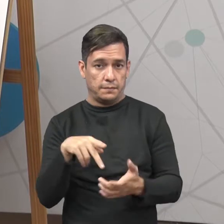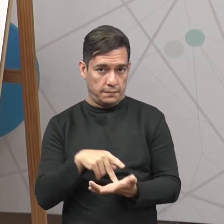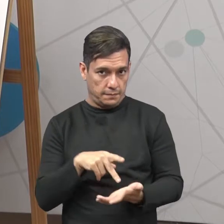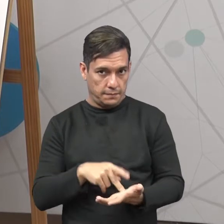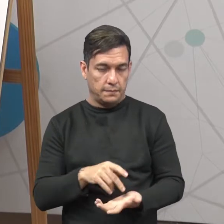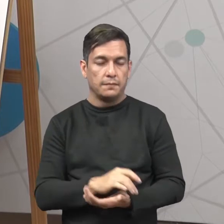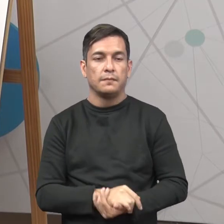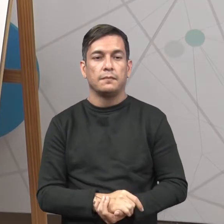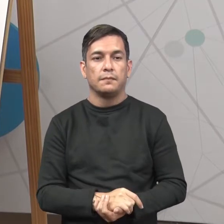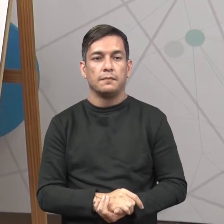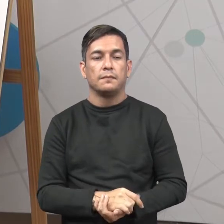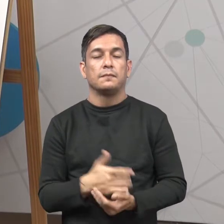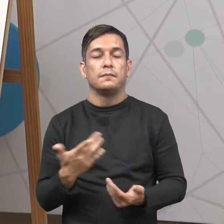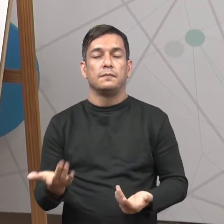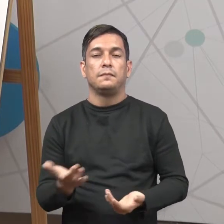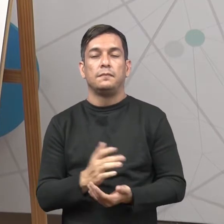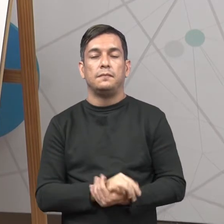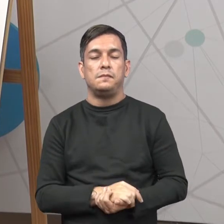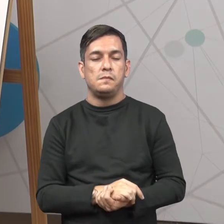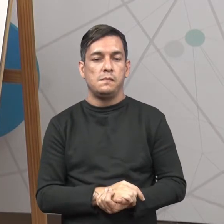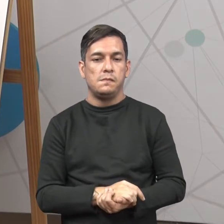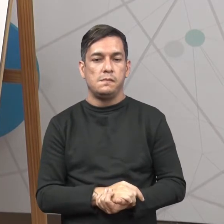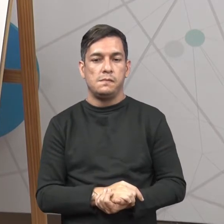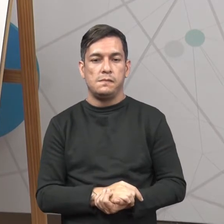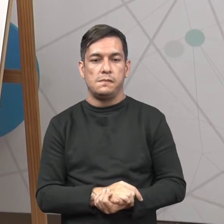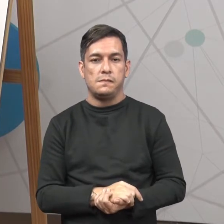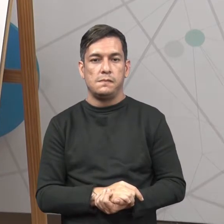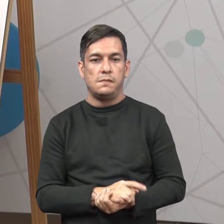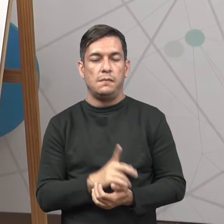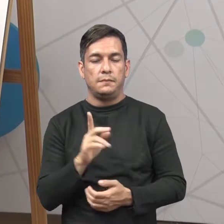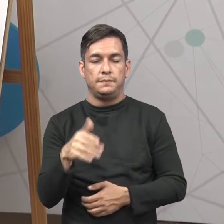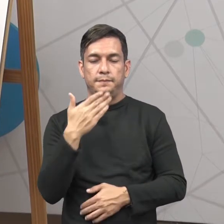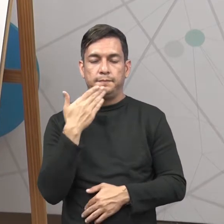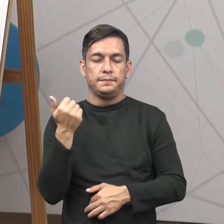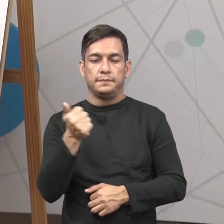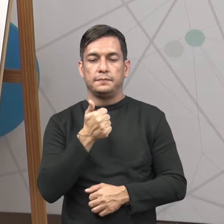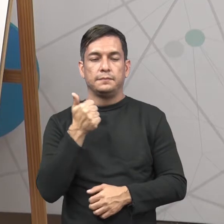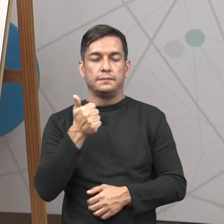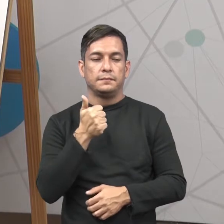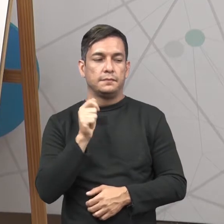mesmo? Então, essa régua é melhor